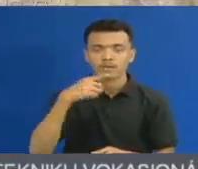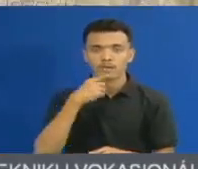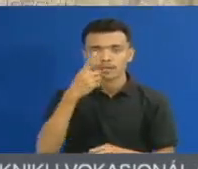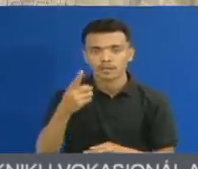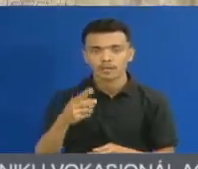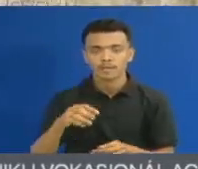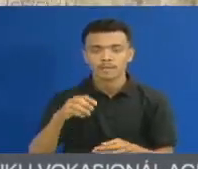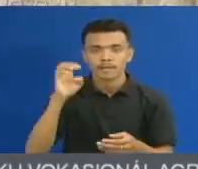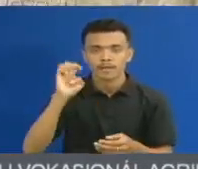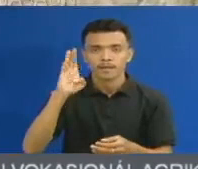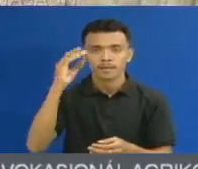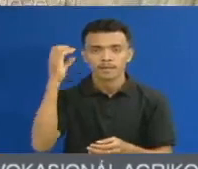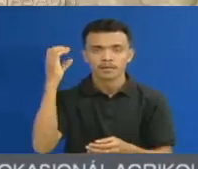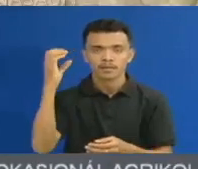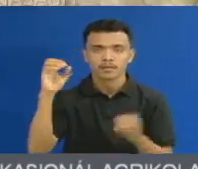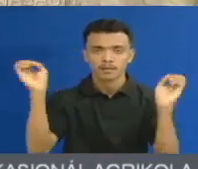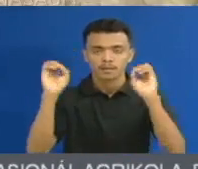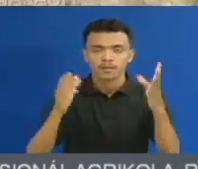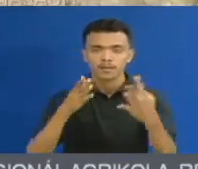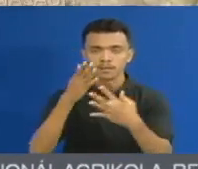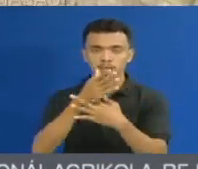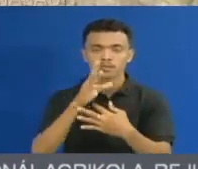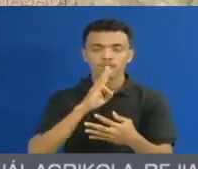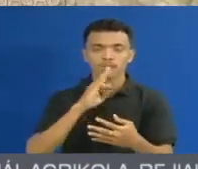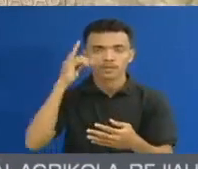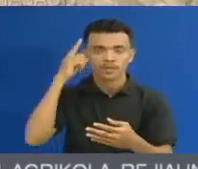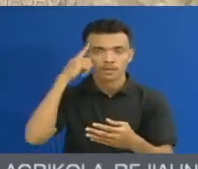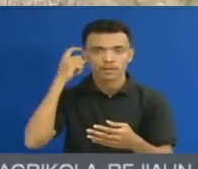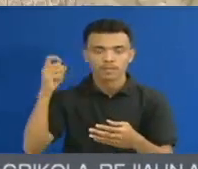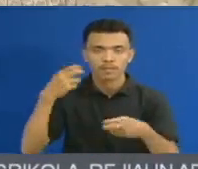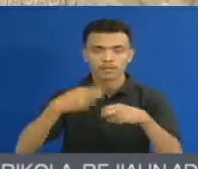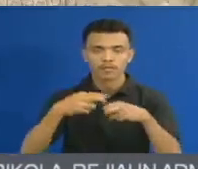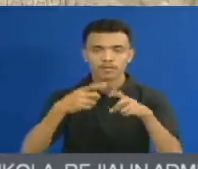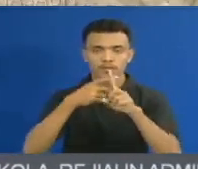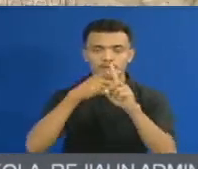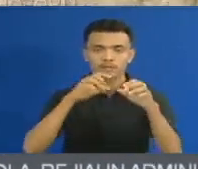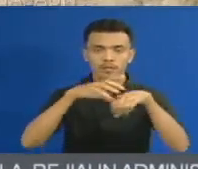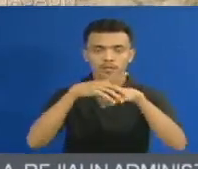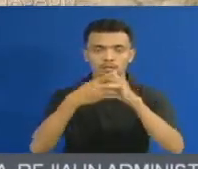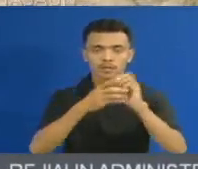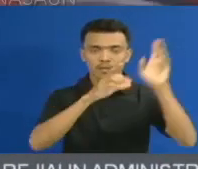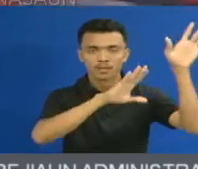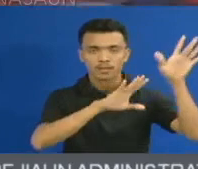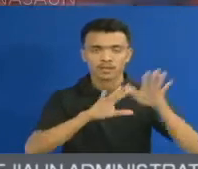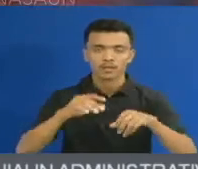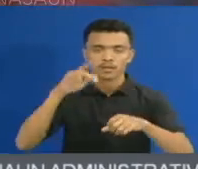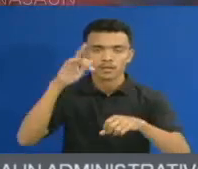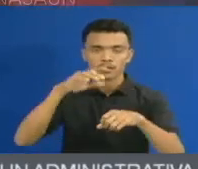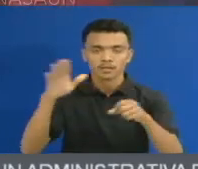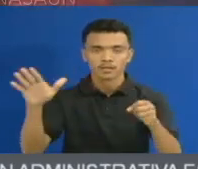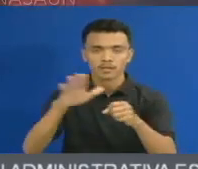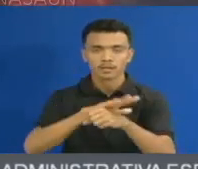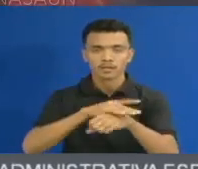Durante ne EBC de licencia la acesso babemos, tamba kauja husirai halai, hanehan kanu be, mai be